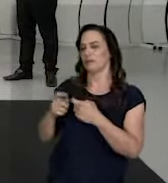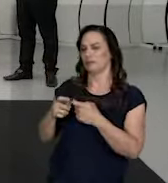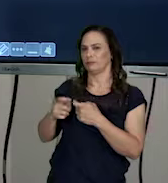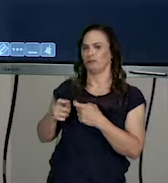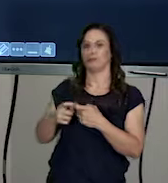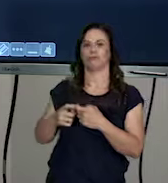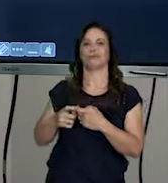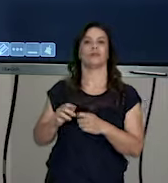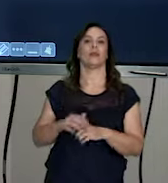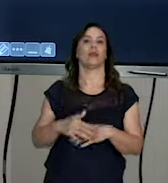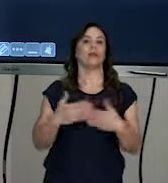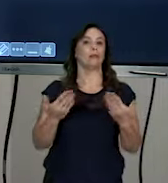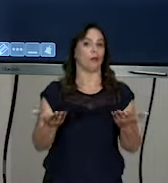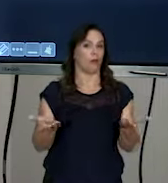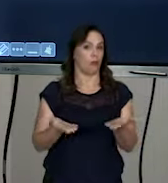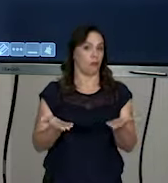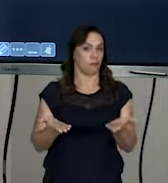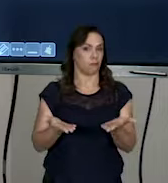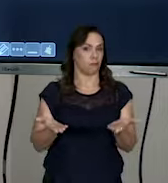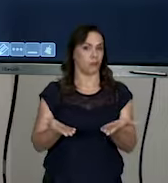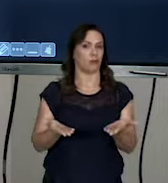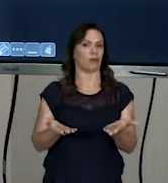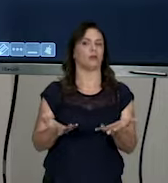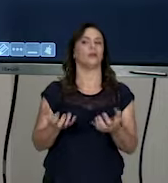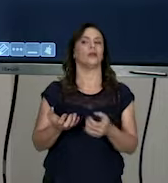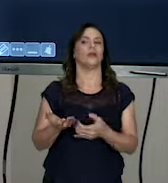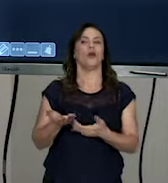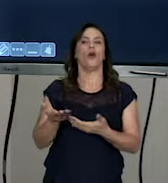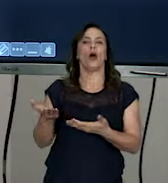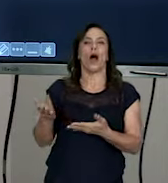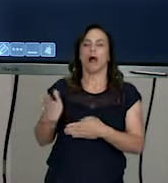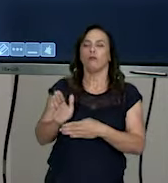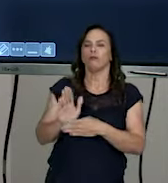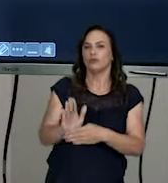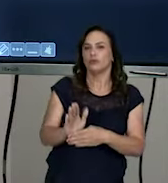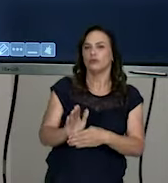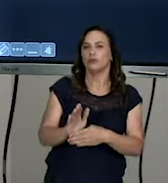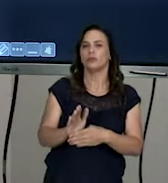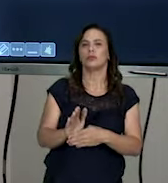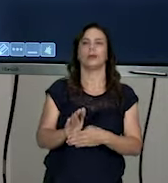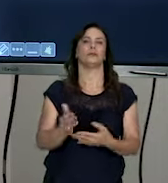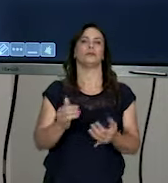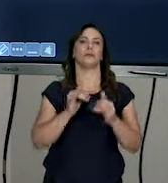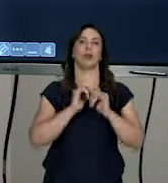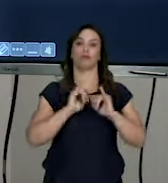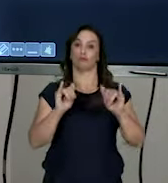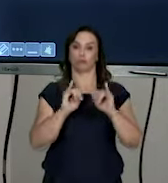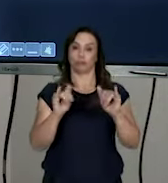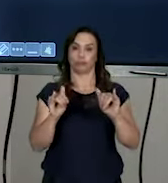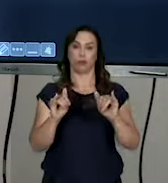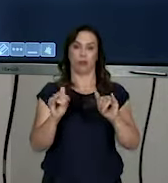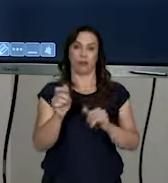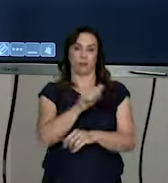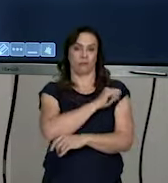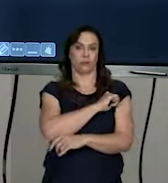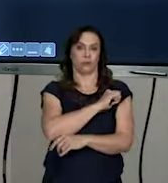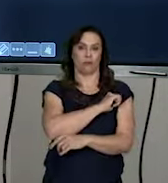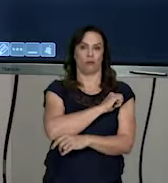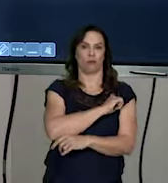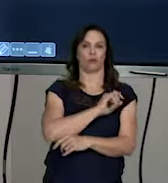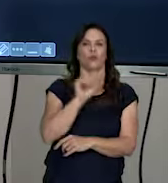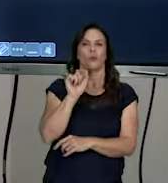para os nossos estudantes a questão do cigarro eletrônico. Você já falou, mas eu queria frisar